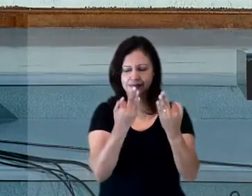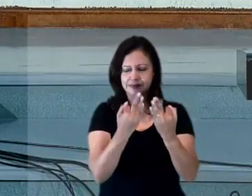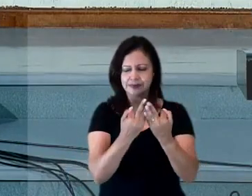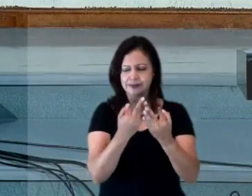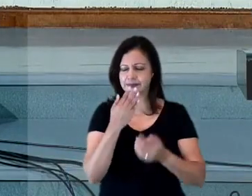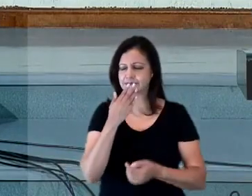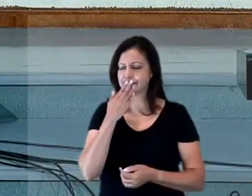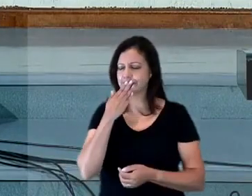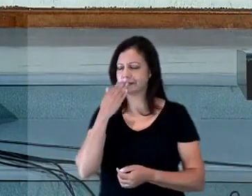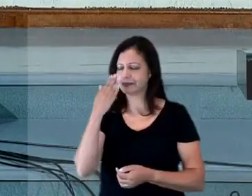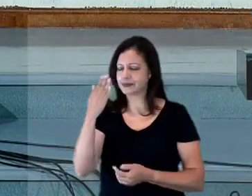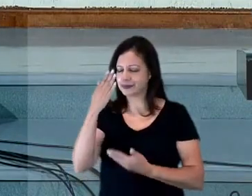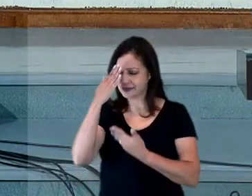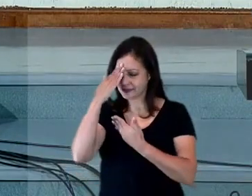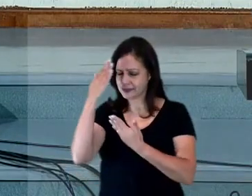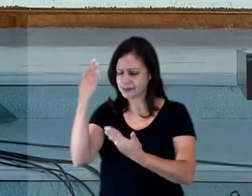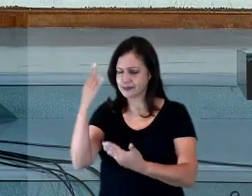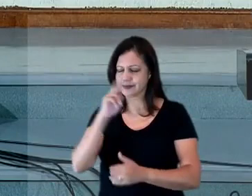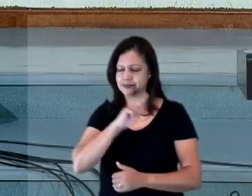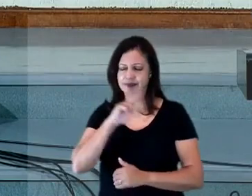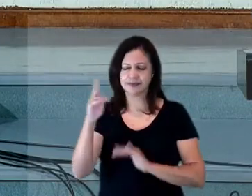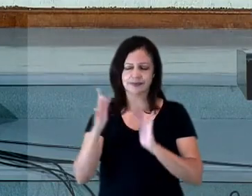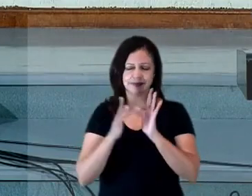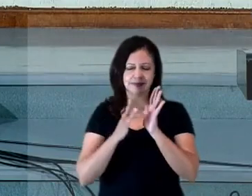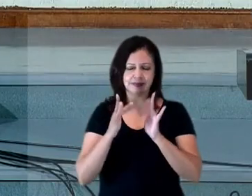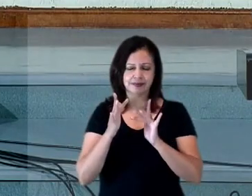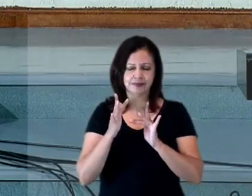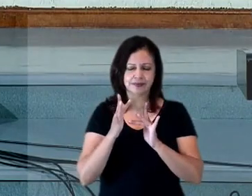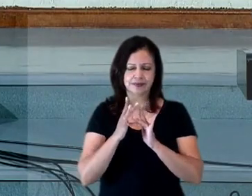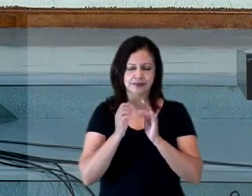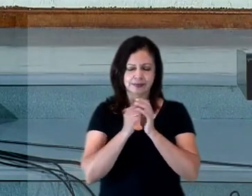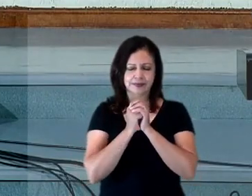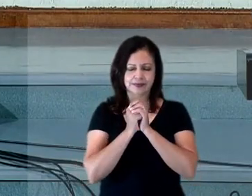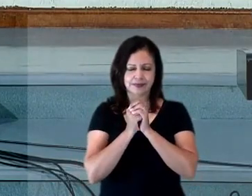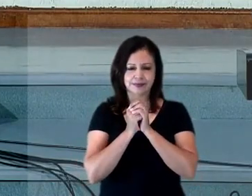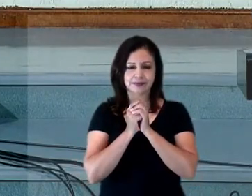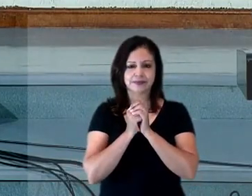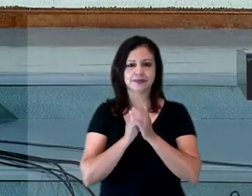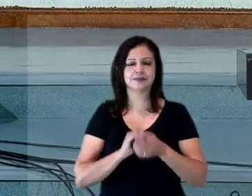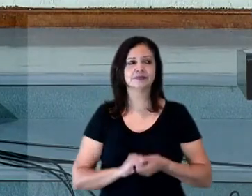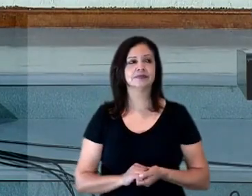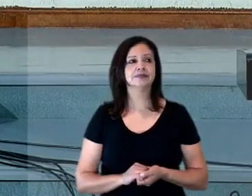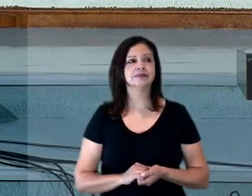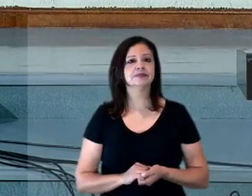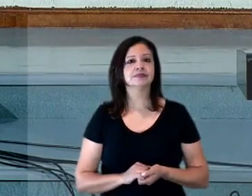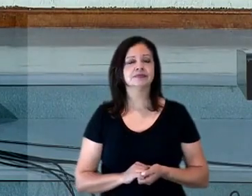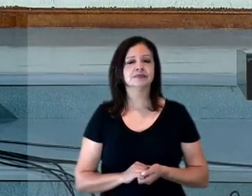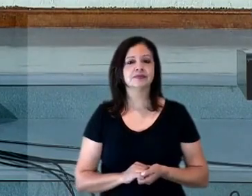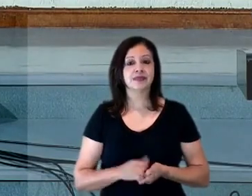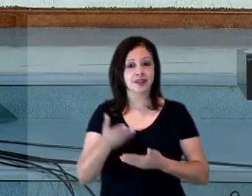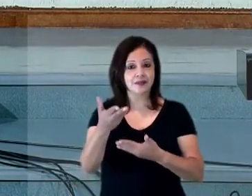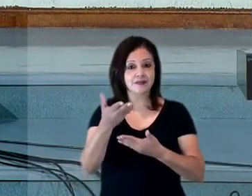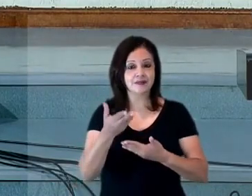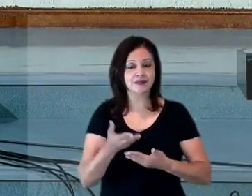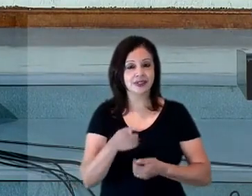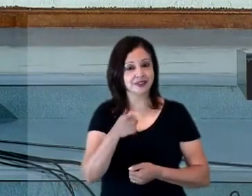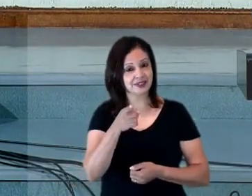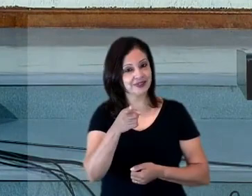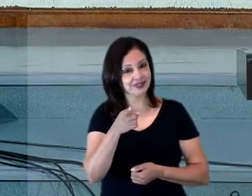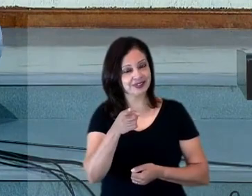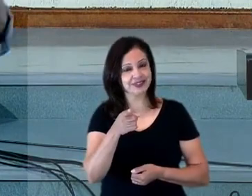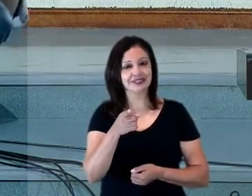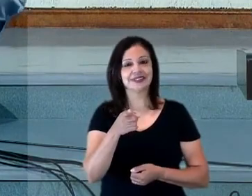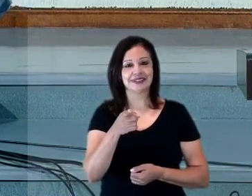clamamos e agradecemos assim, no nome poderoso de Jesus. Amém. Agora eu convido você aí na sua casa, onde você